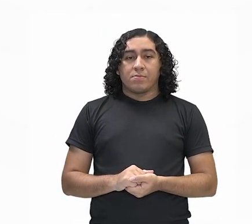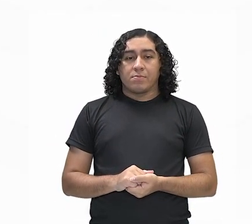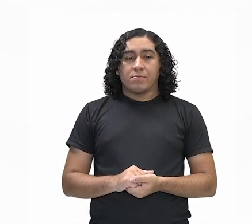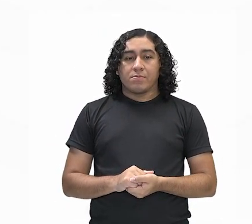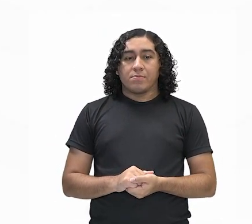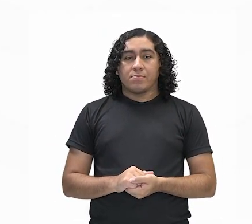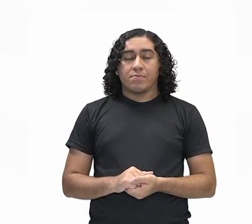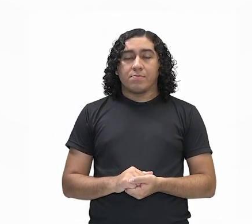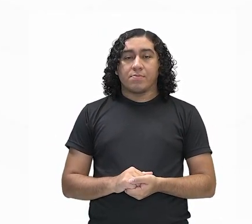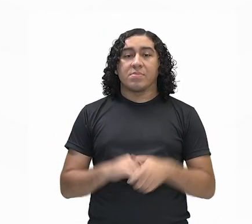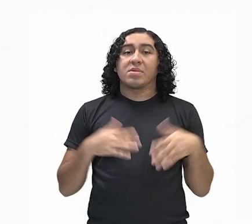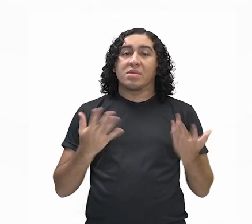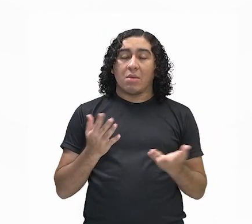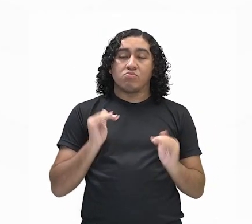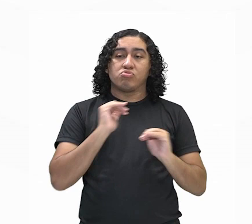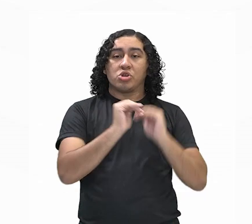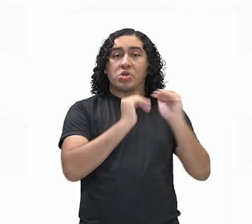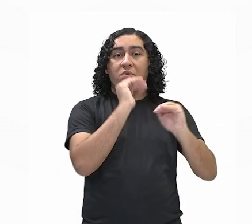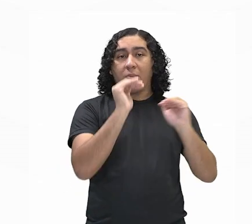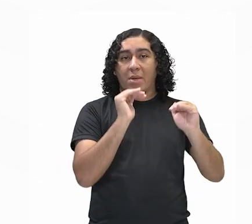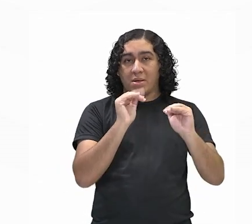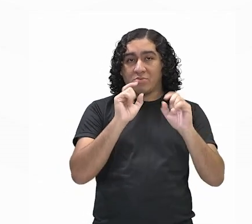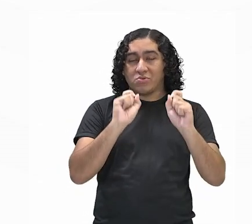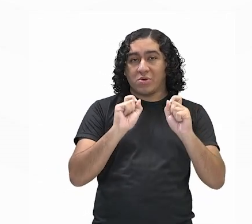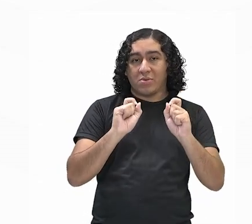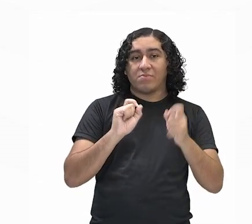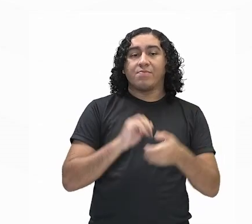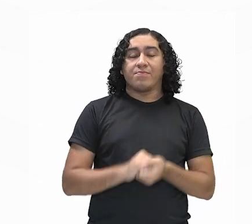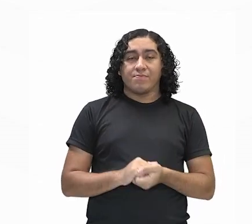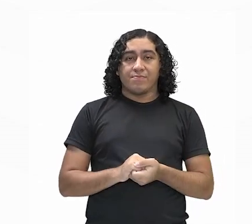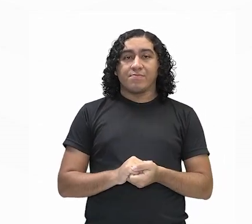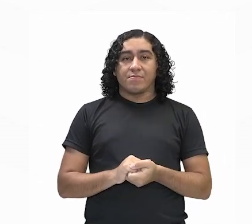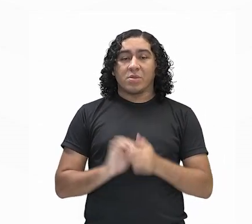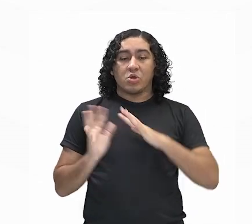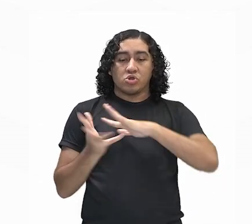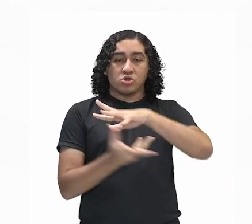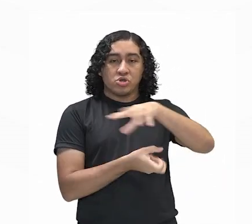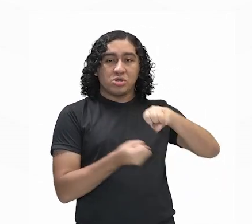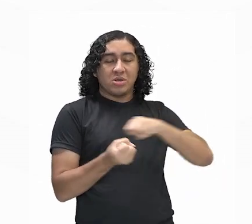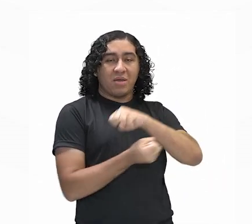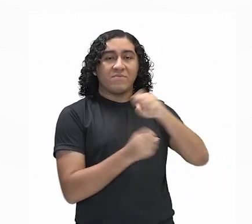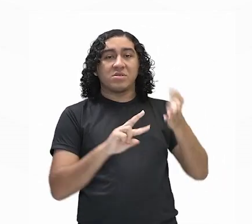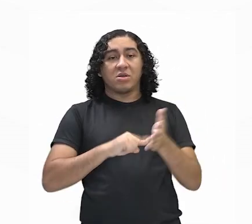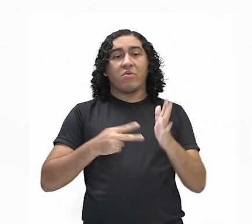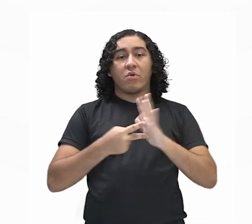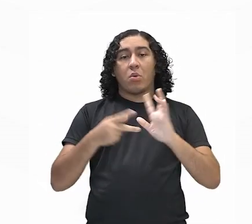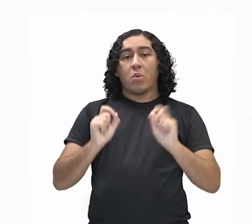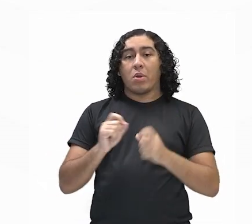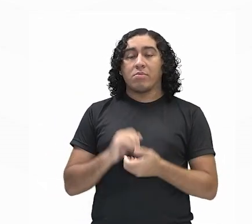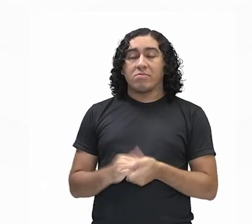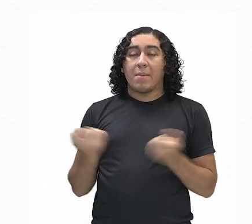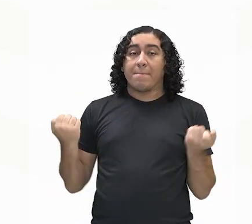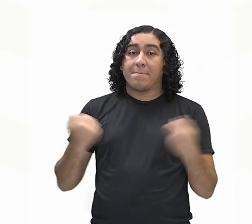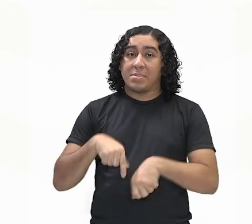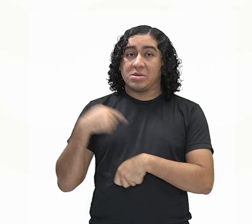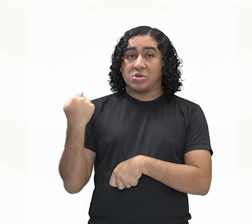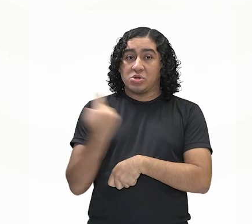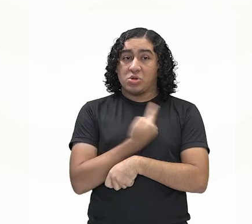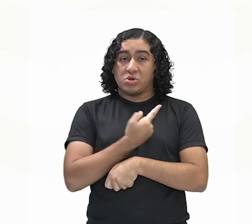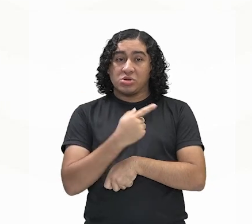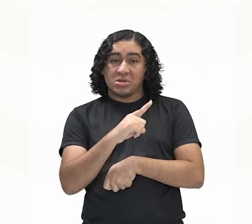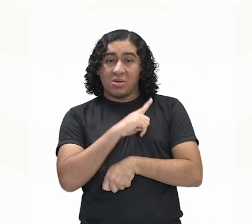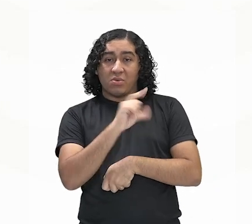que desenvolvimento sustentável é a capacidade da gente atender às